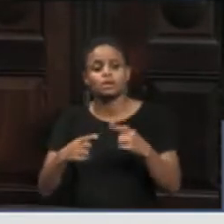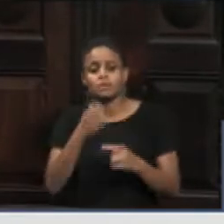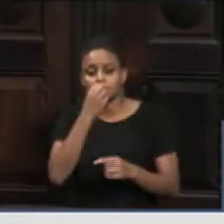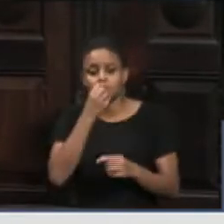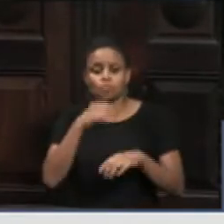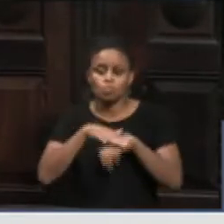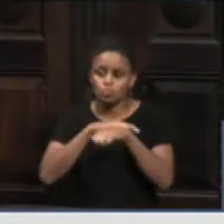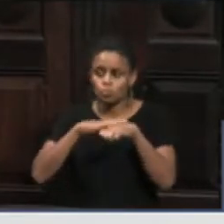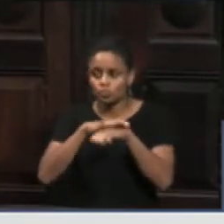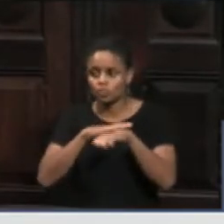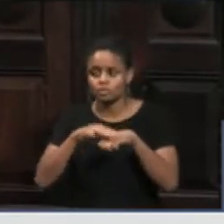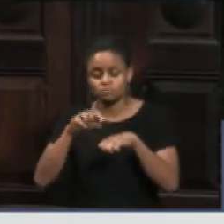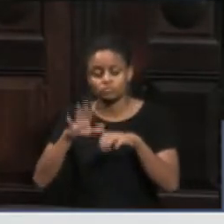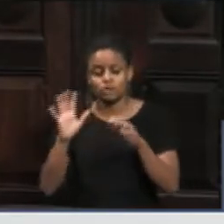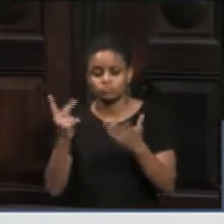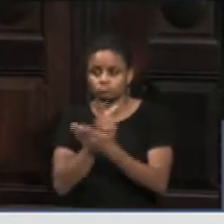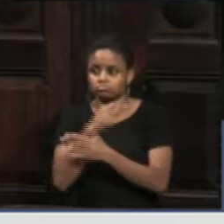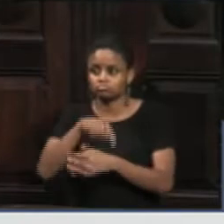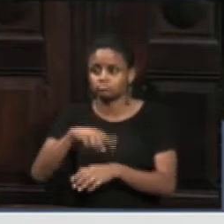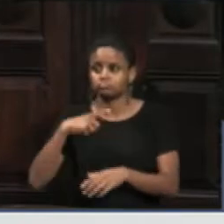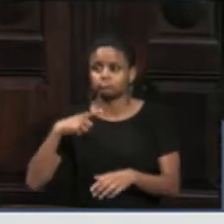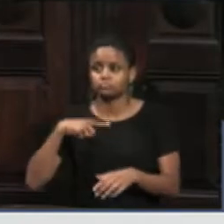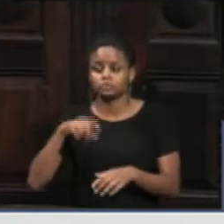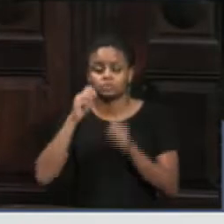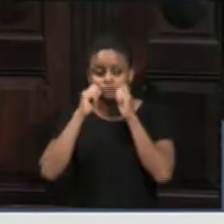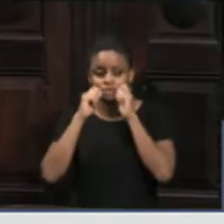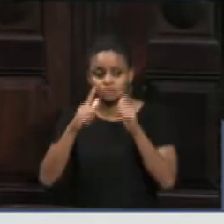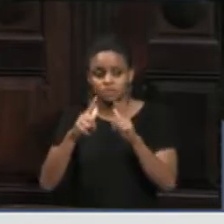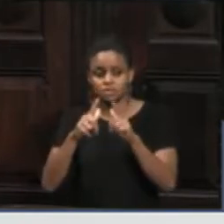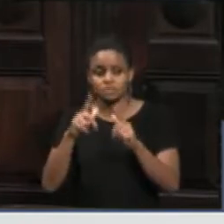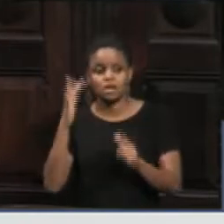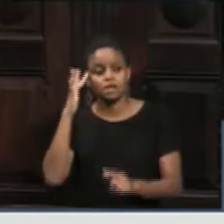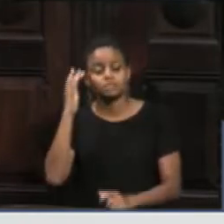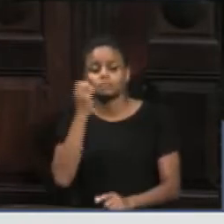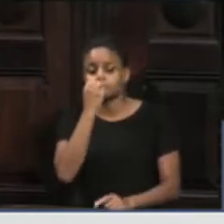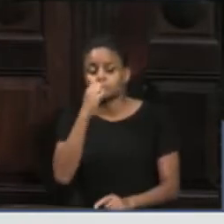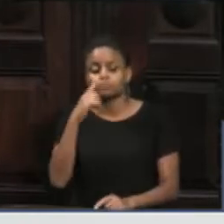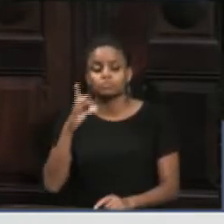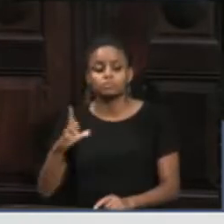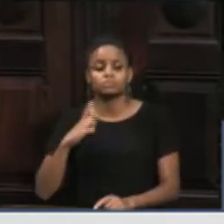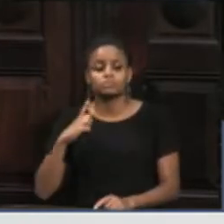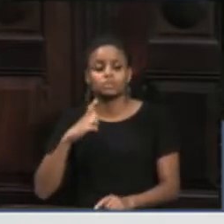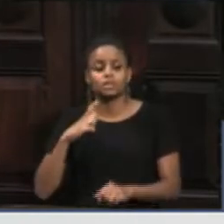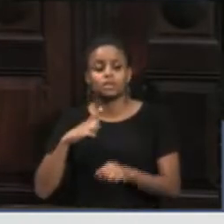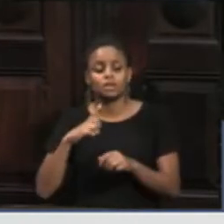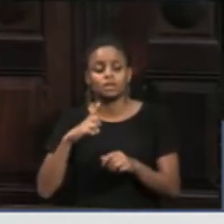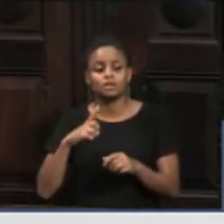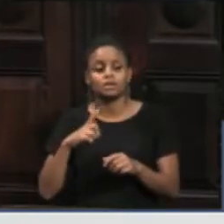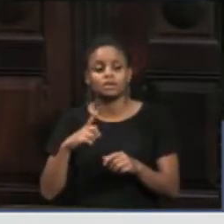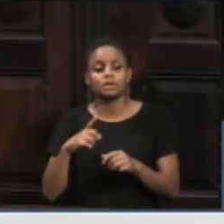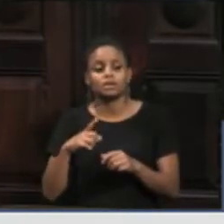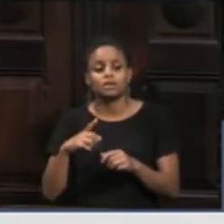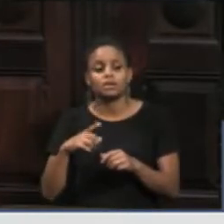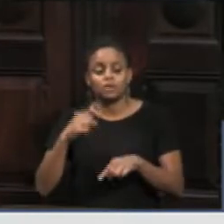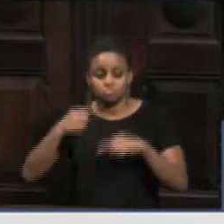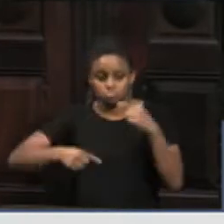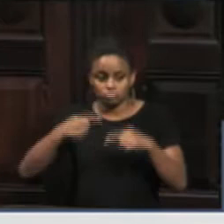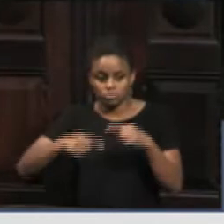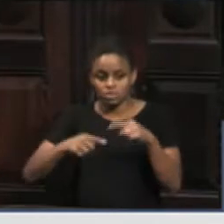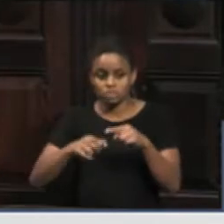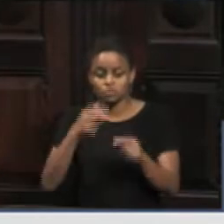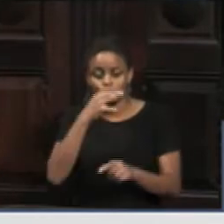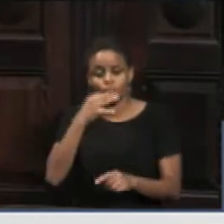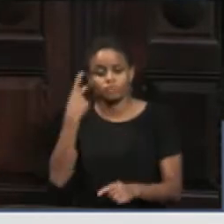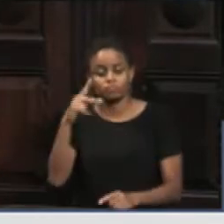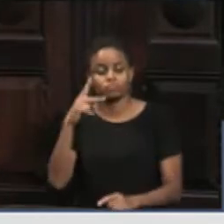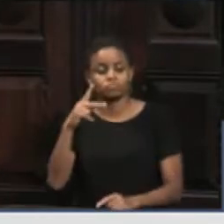aqui nessa casa, eu acho que é um passo fundamental já ter esse debate, inclusive com a importante opinião aqui do deputado Luiz Paulo. Então é